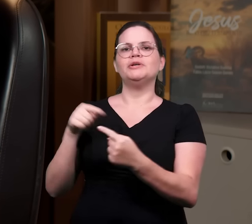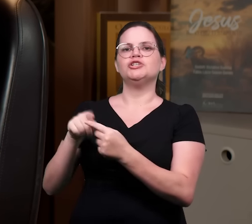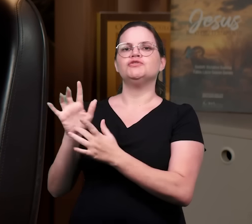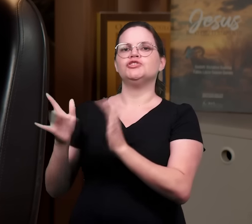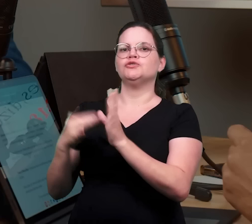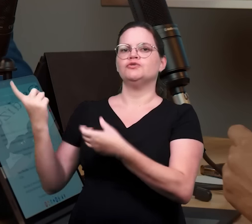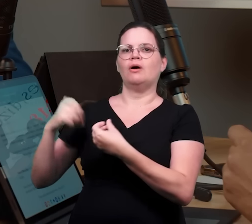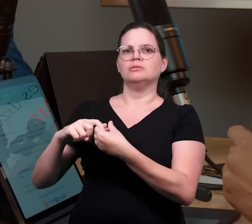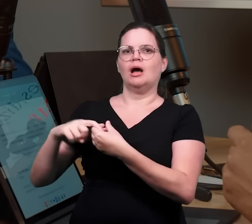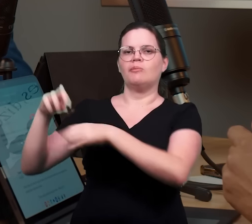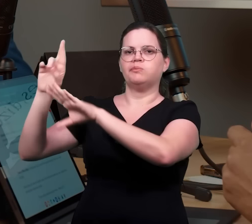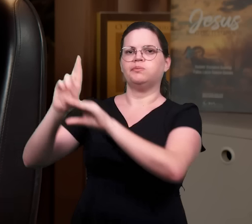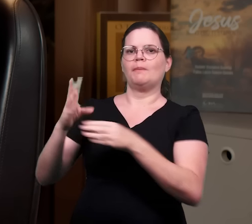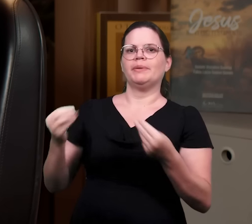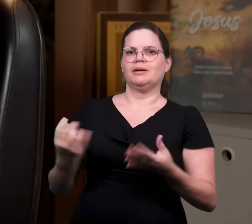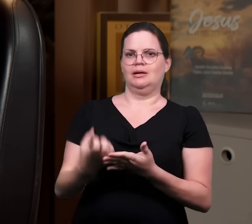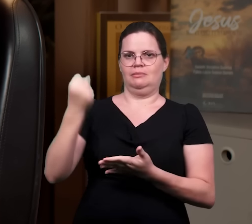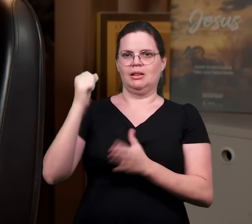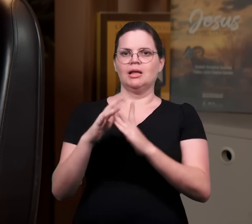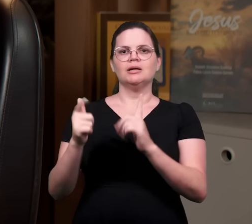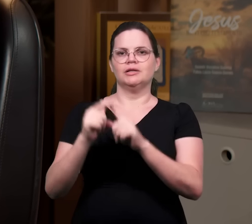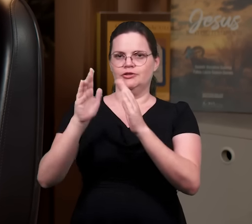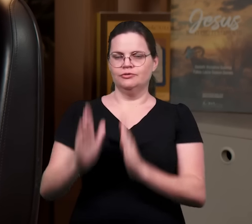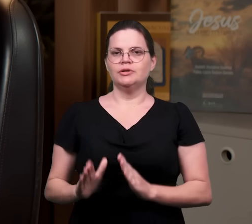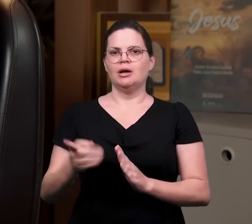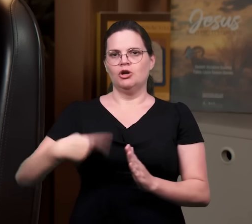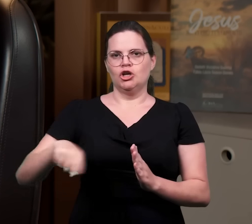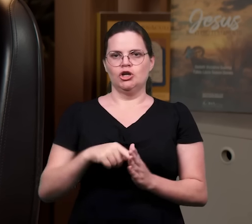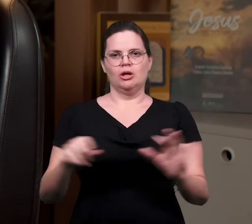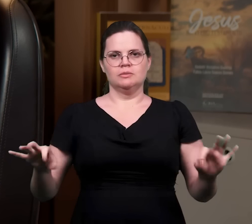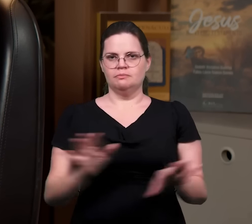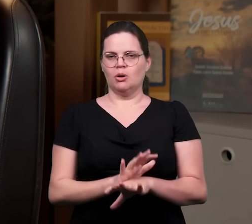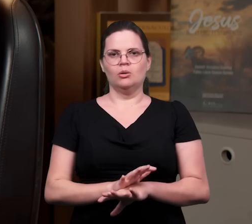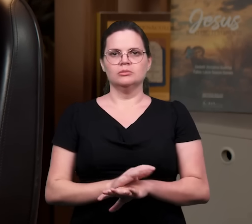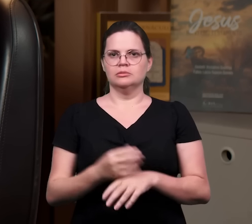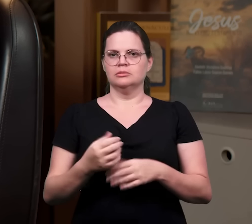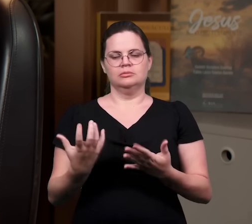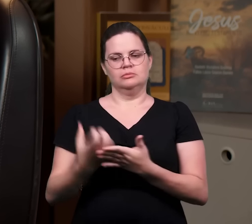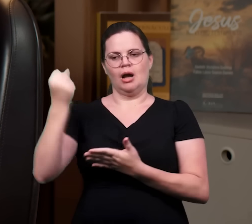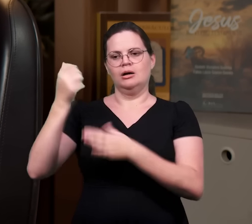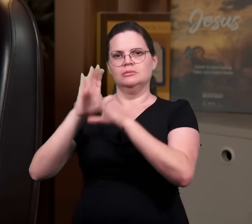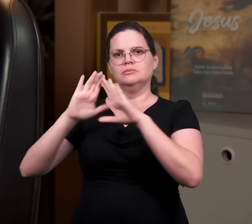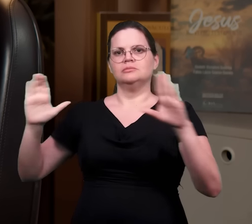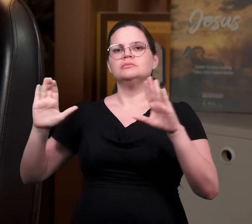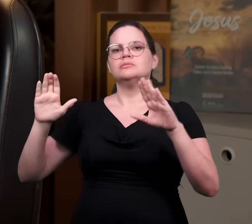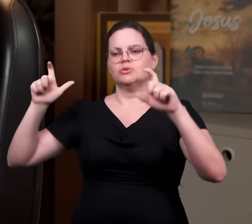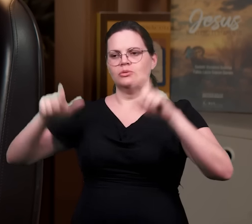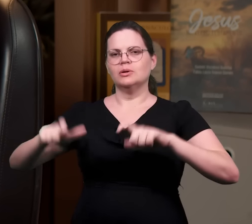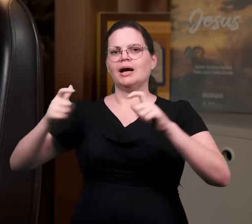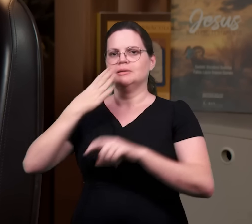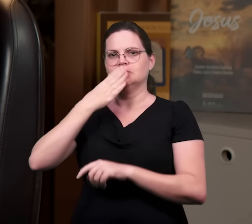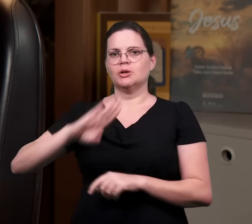Jesus voltar? Para arrebatar a igreja, para tirar a igreja deste mundo e levar a igreja para a terra